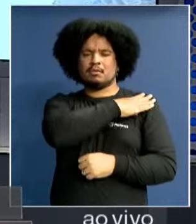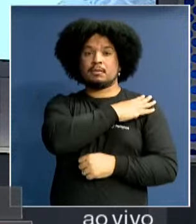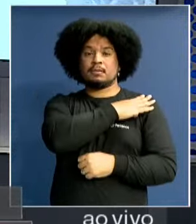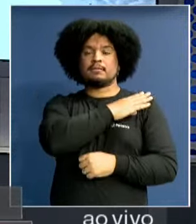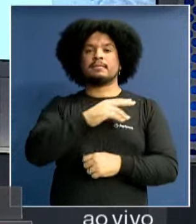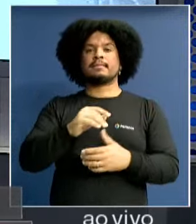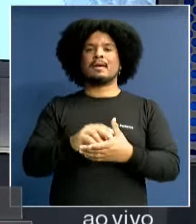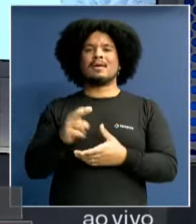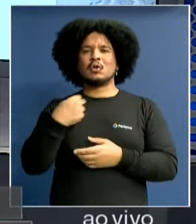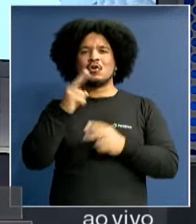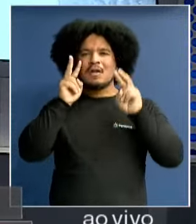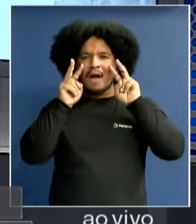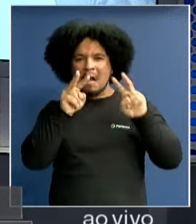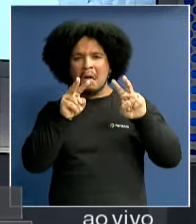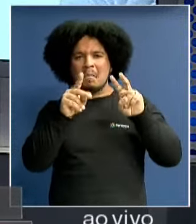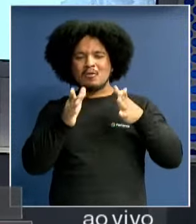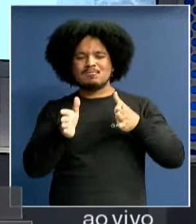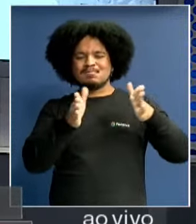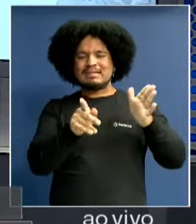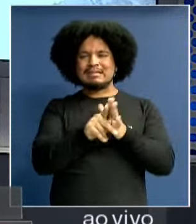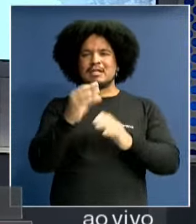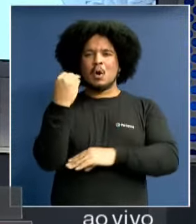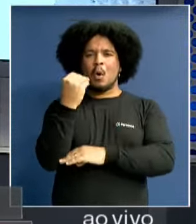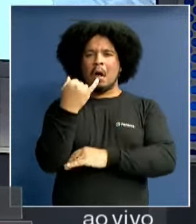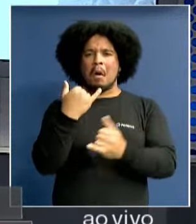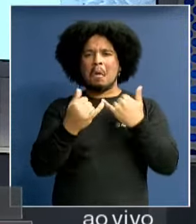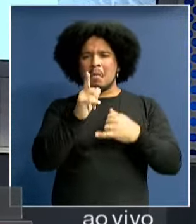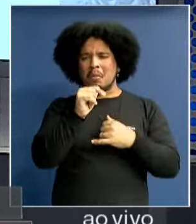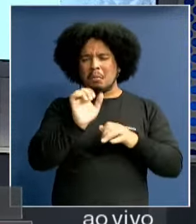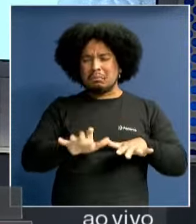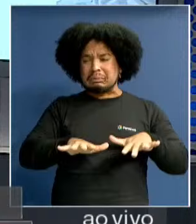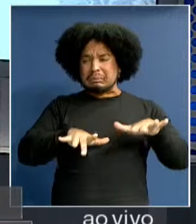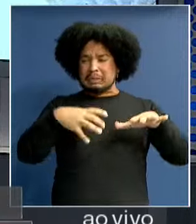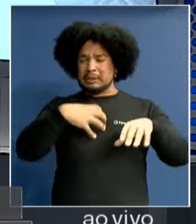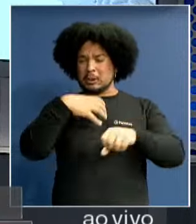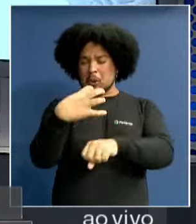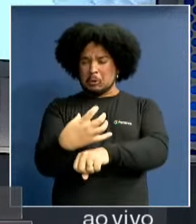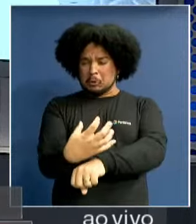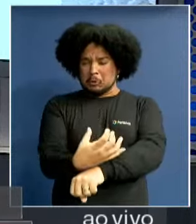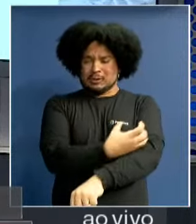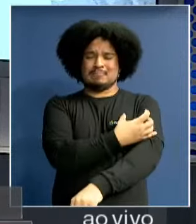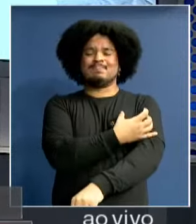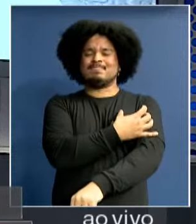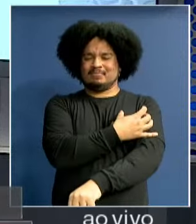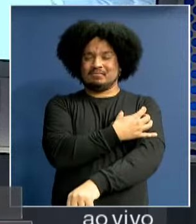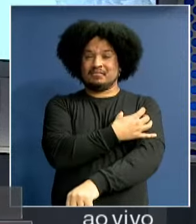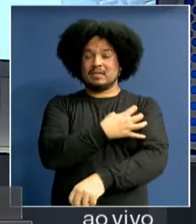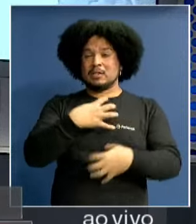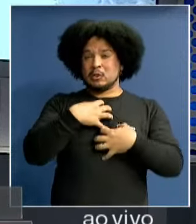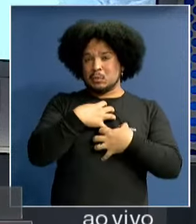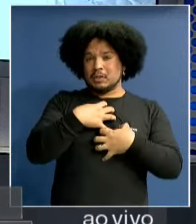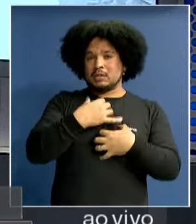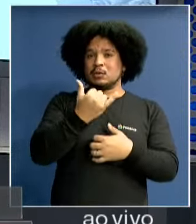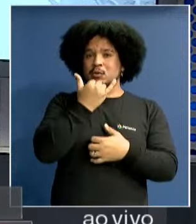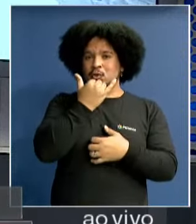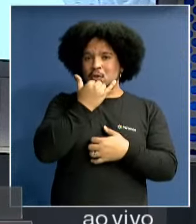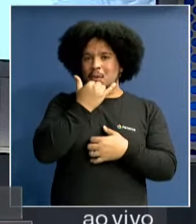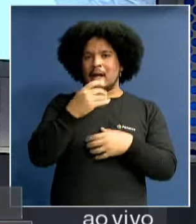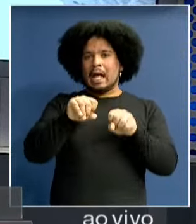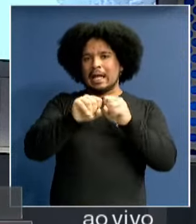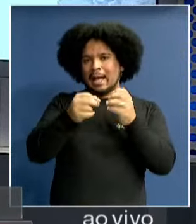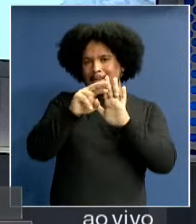vendo aqui essa parte de Porto Alegre inundada mexe muito com a gente num lugar especial mesmo. Então, desculpa essa quebra de protocolo